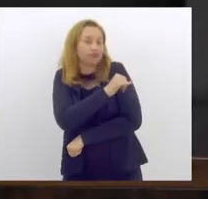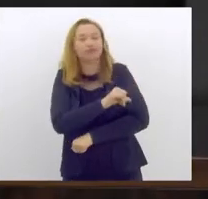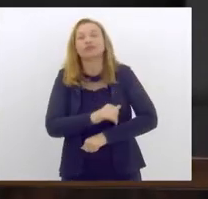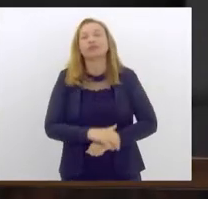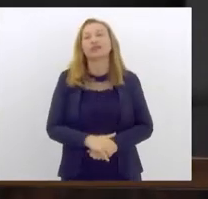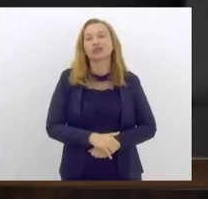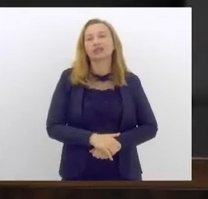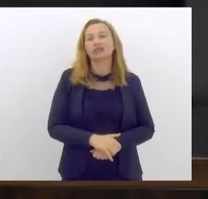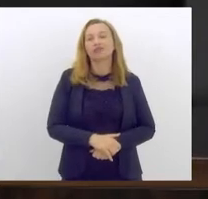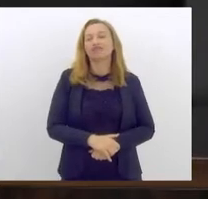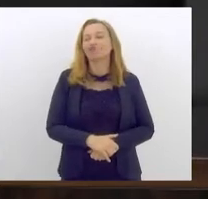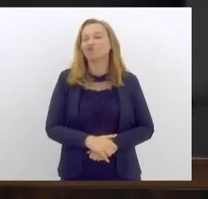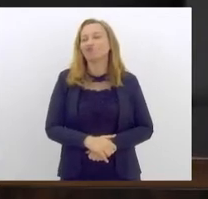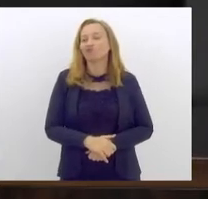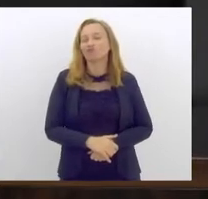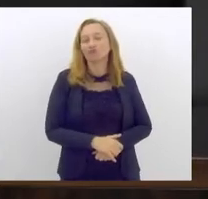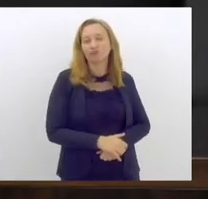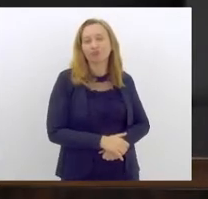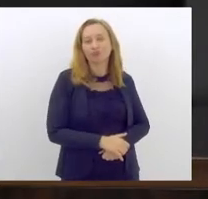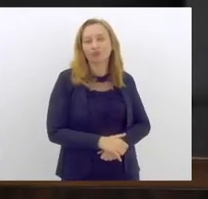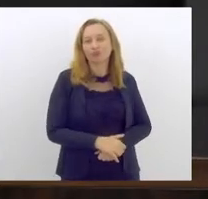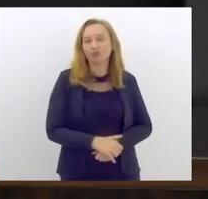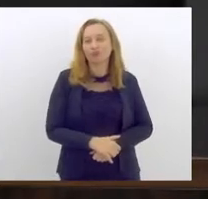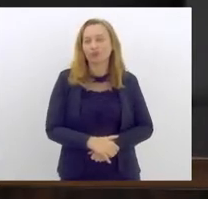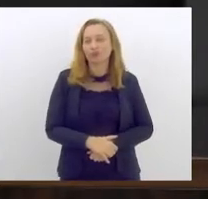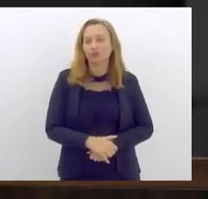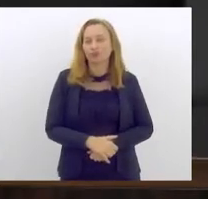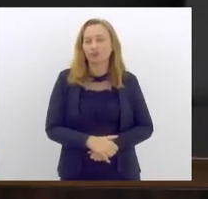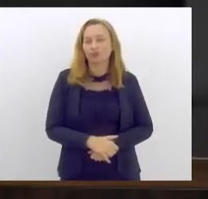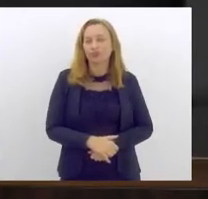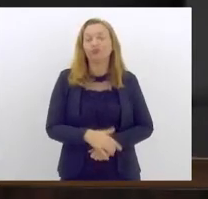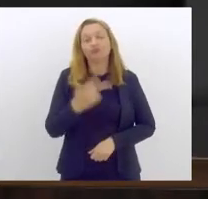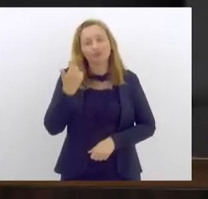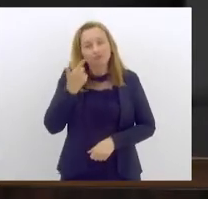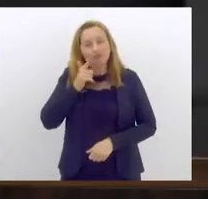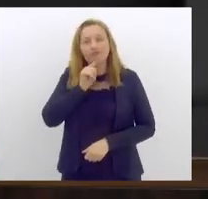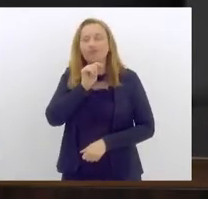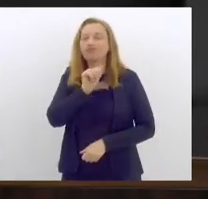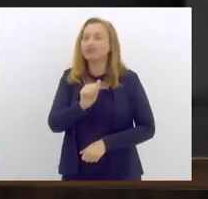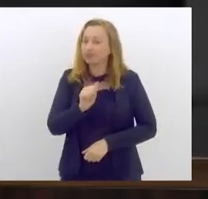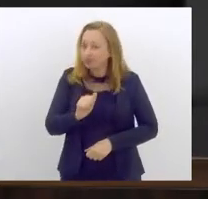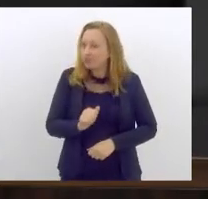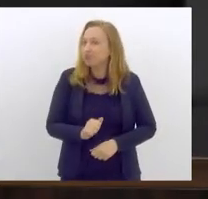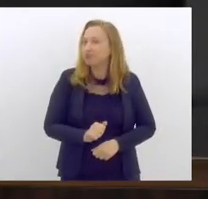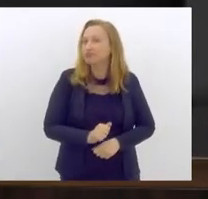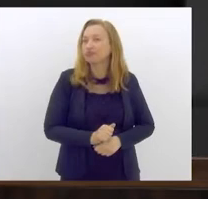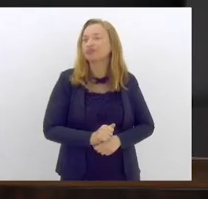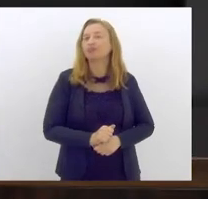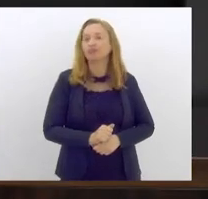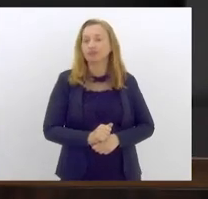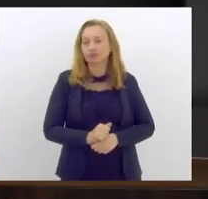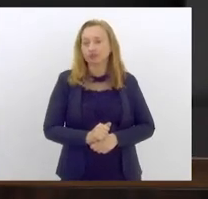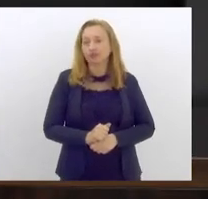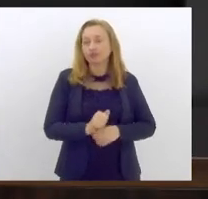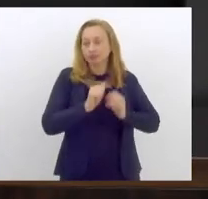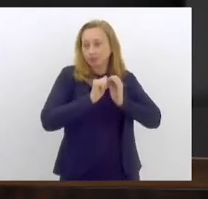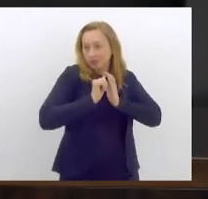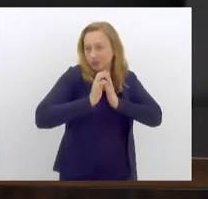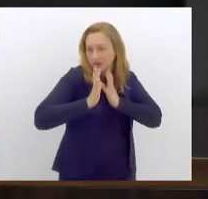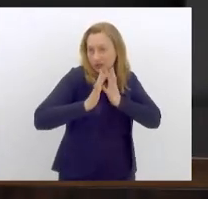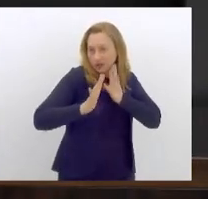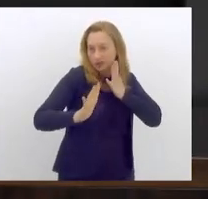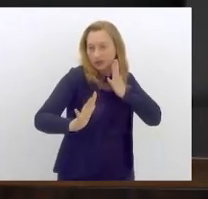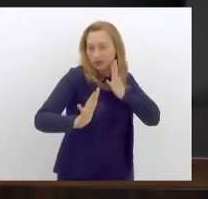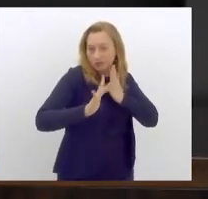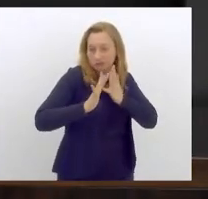a gente é conseguir entrar nessa fila desse jegue fazer